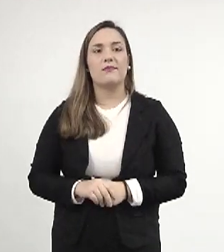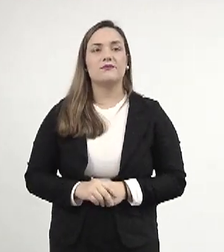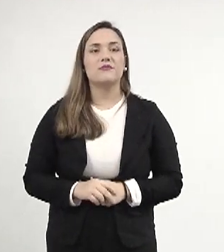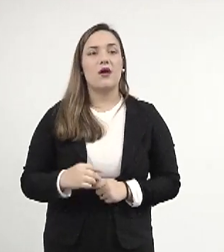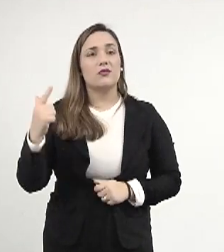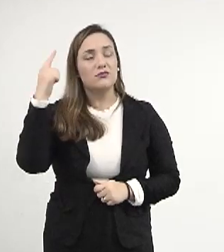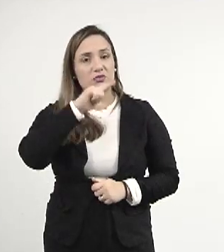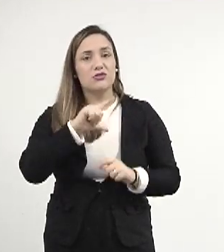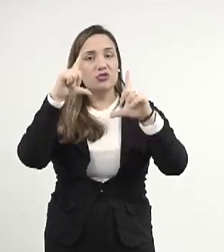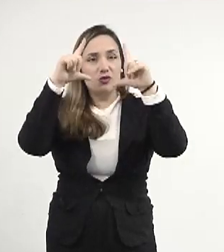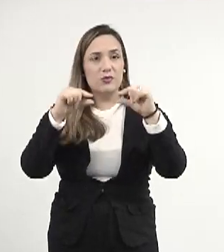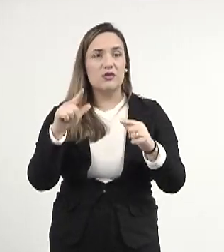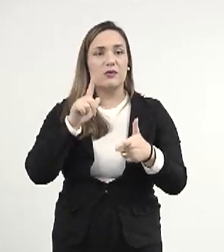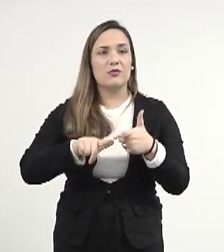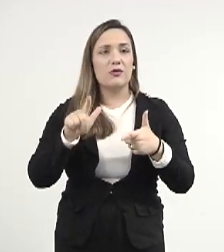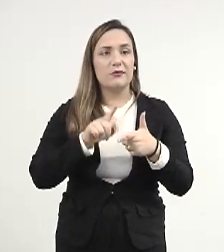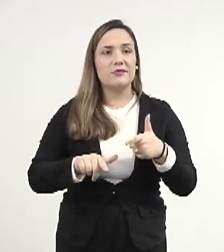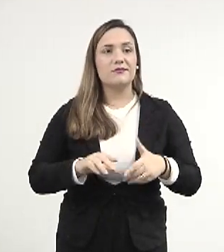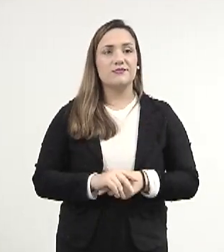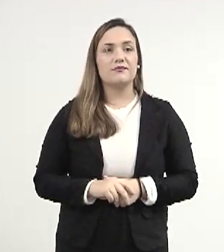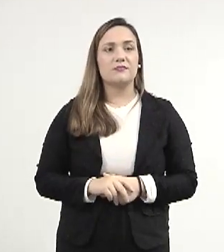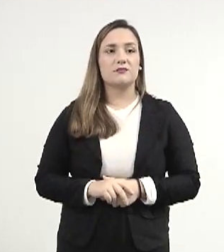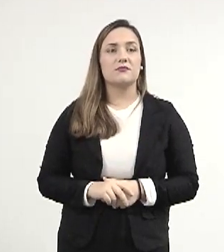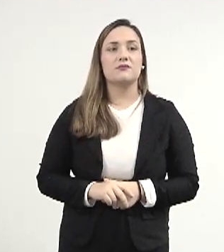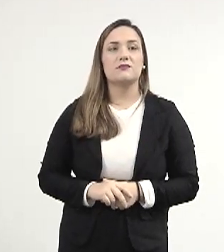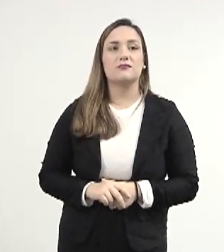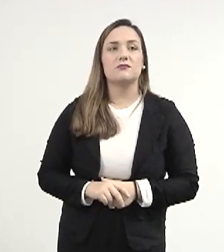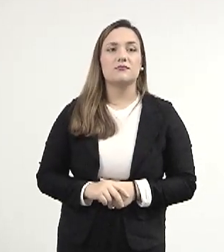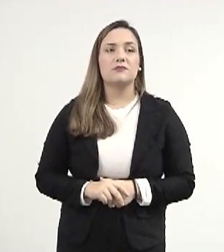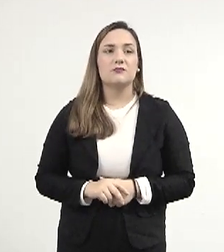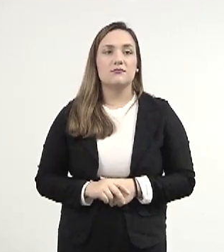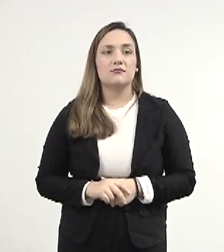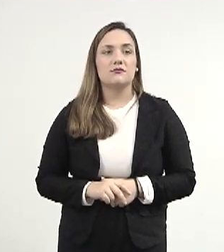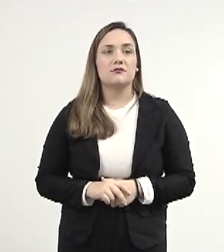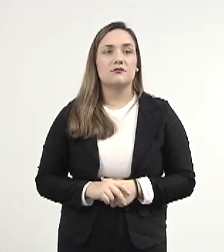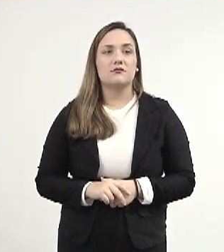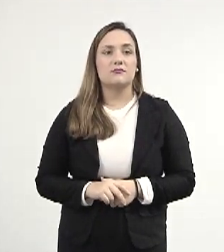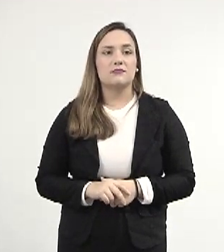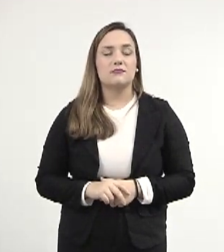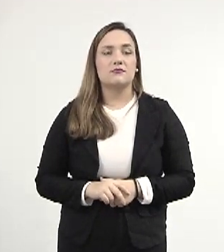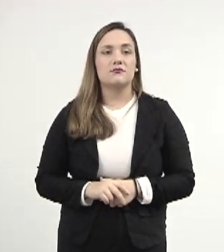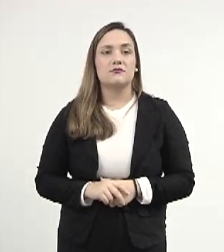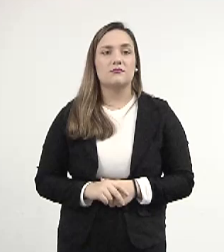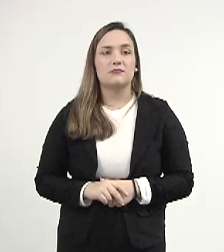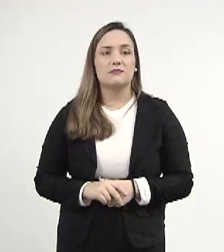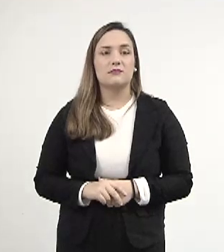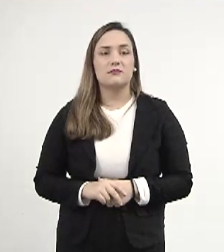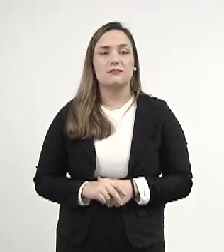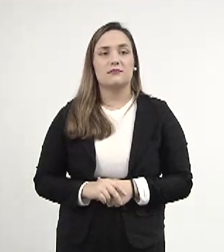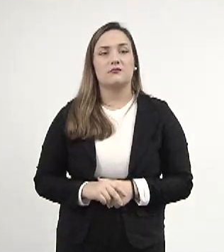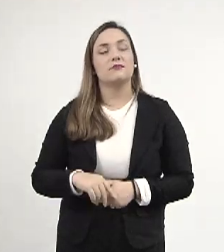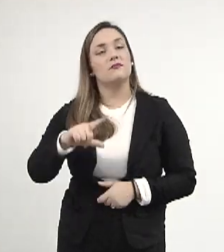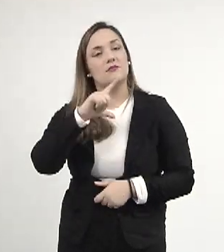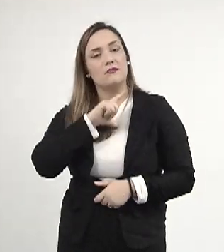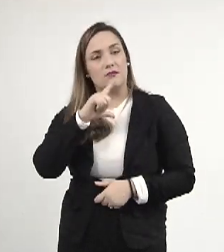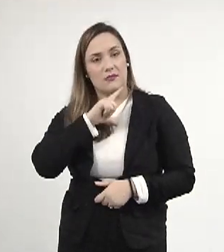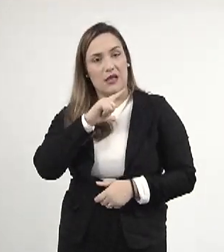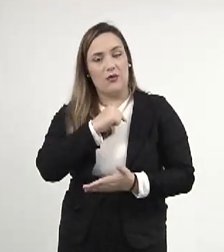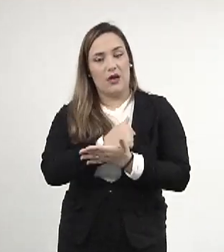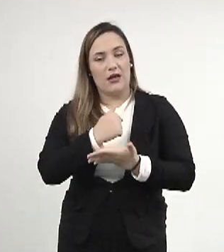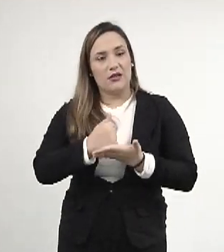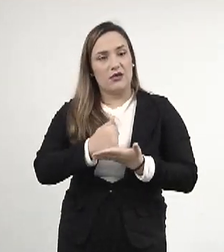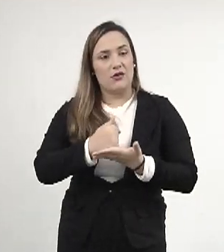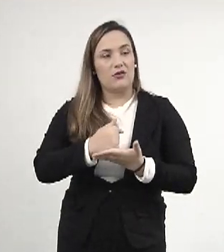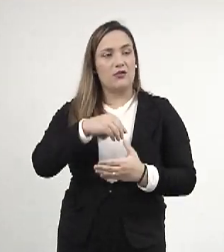situação, a Delegacia de Atendimento à Mulher em Dourados, ela criou uma espécie de cartório dentro da delegacia, composto